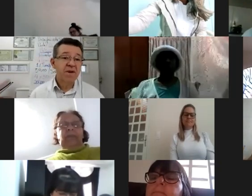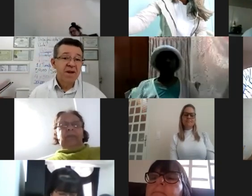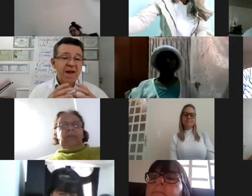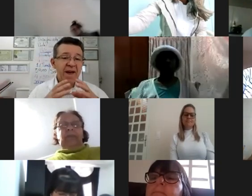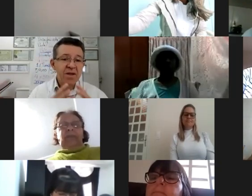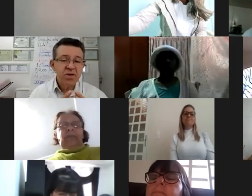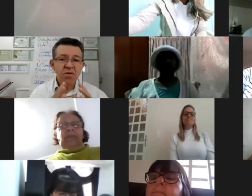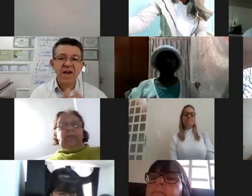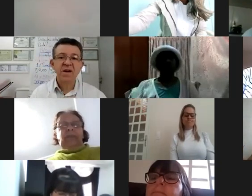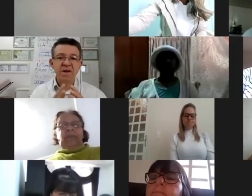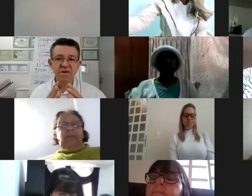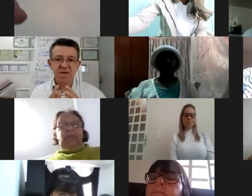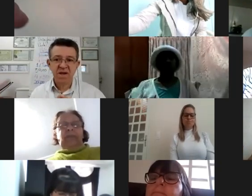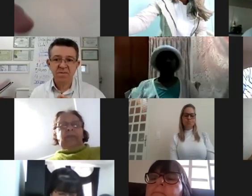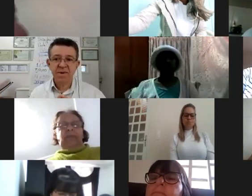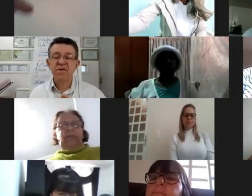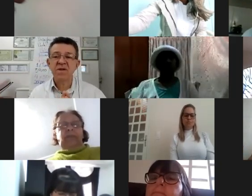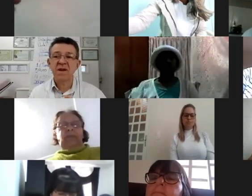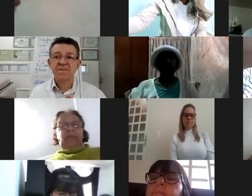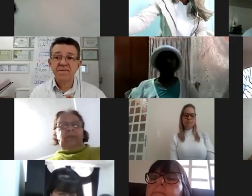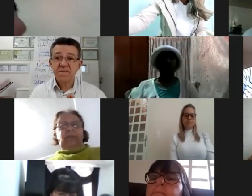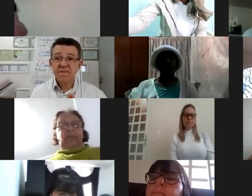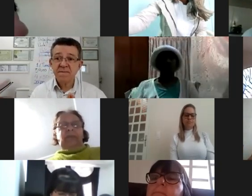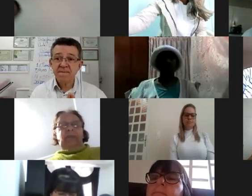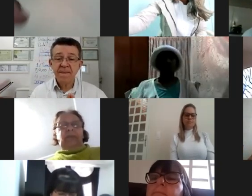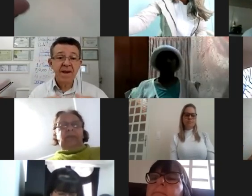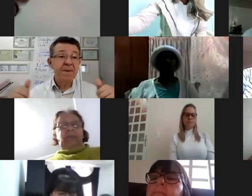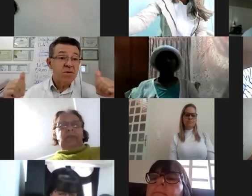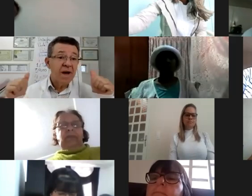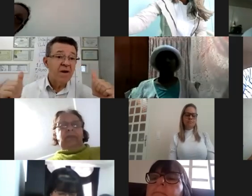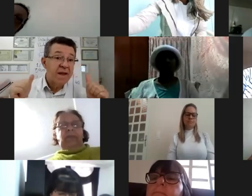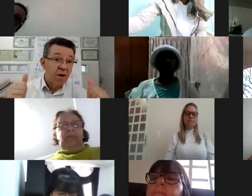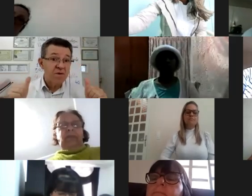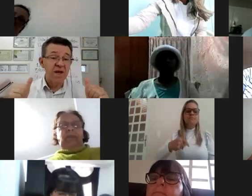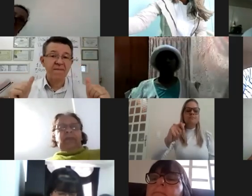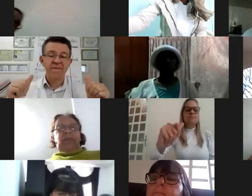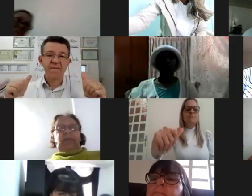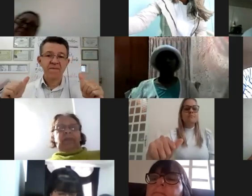transformação. É isso que eu quero para vocês. Para você, lembrando da